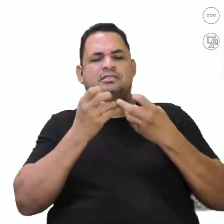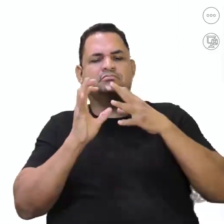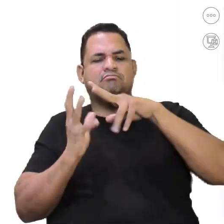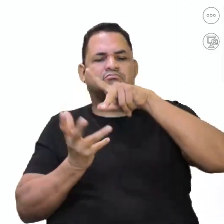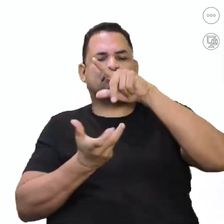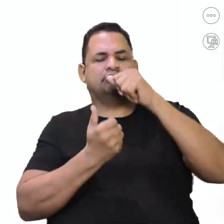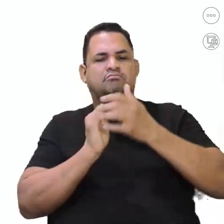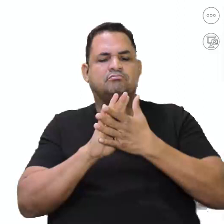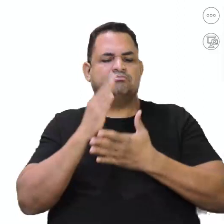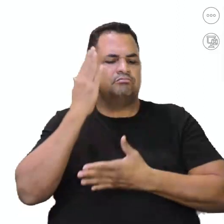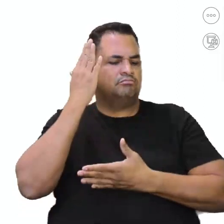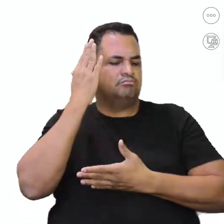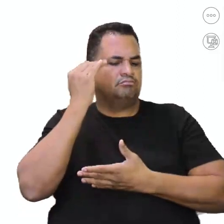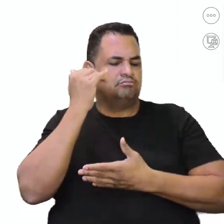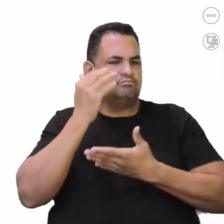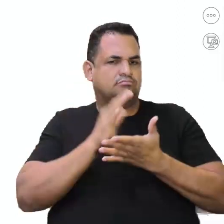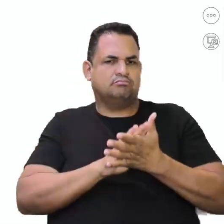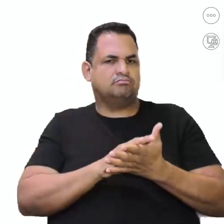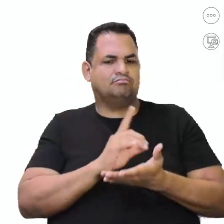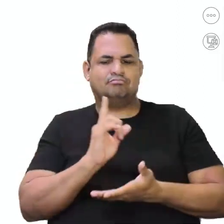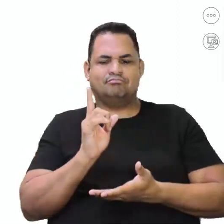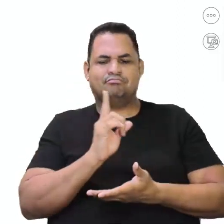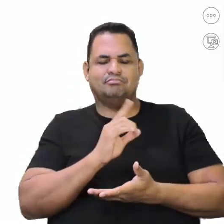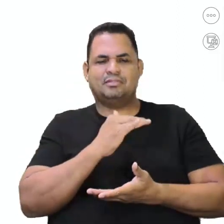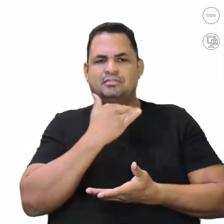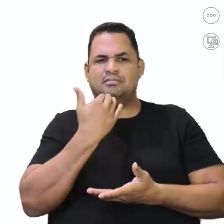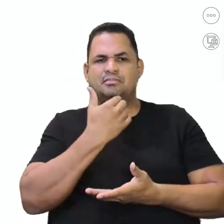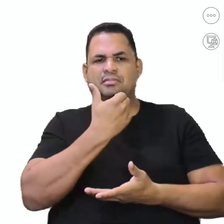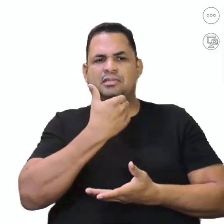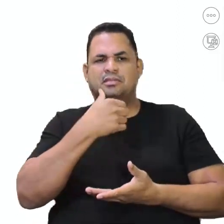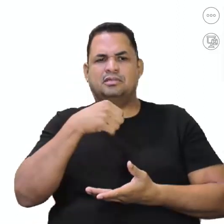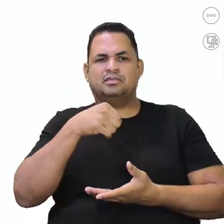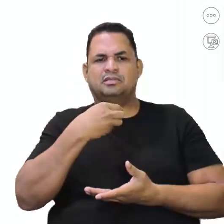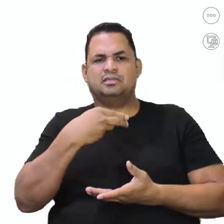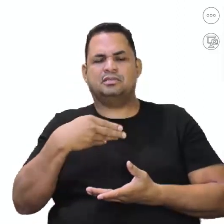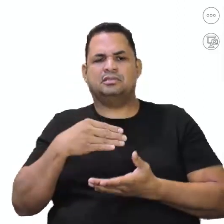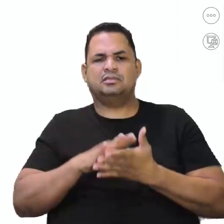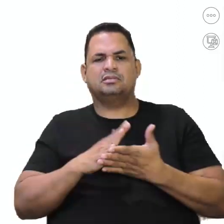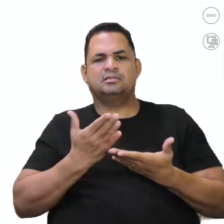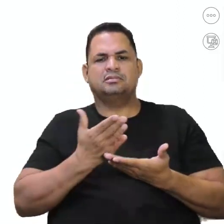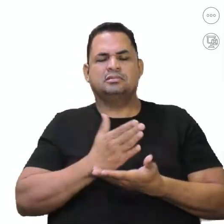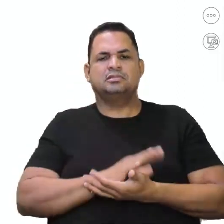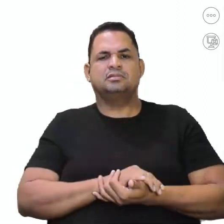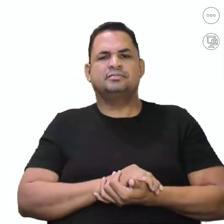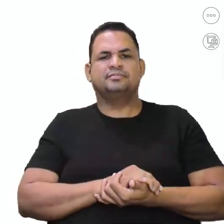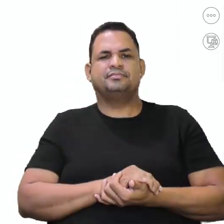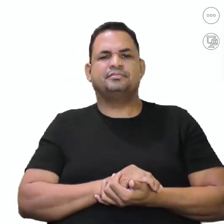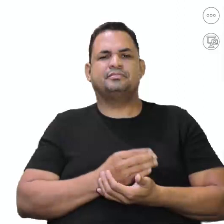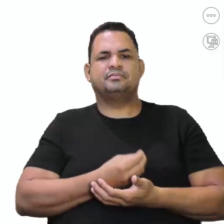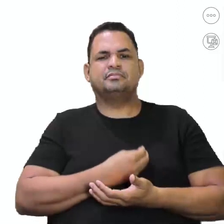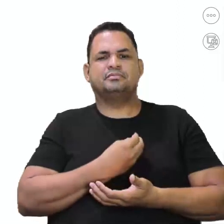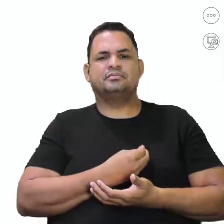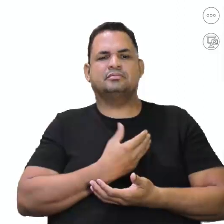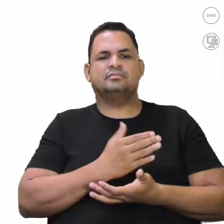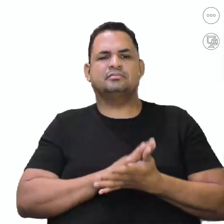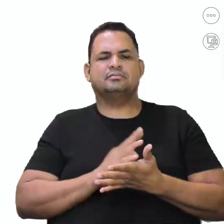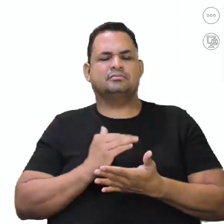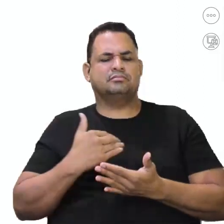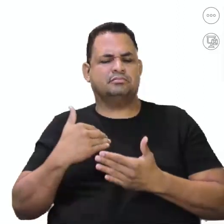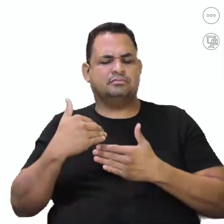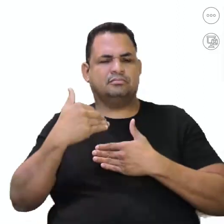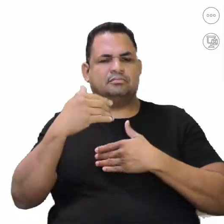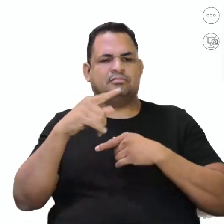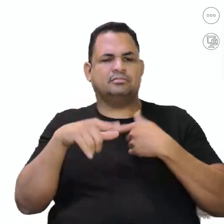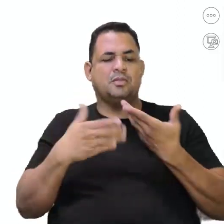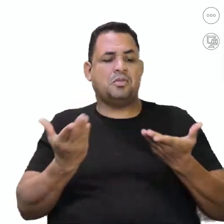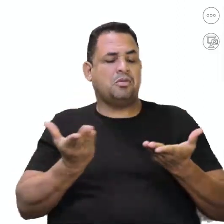mundo, saberia que ele não morreu em 1932. 1932 está muito cedo ainda. Ele viveu, inclusive, por muito tempo,